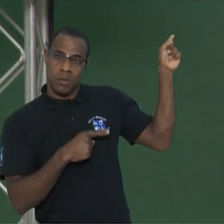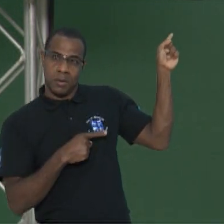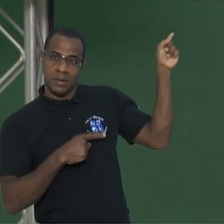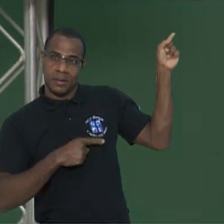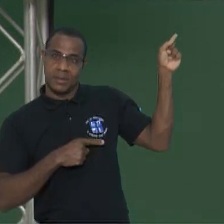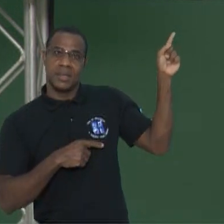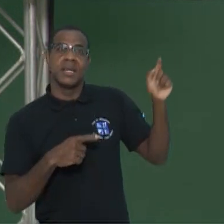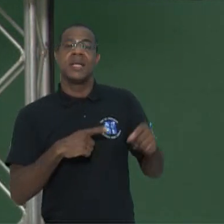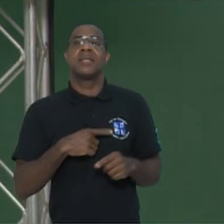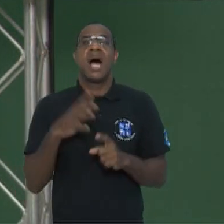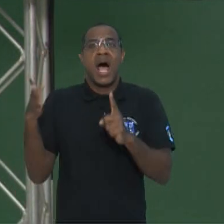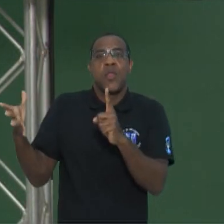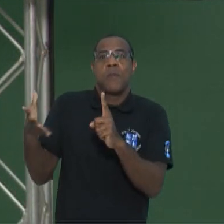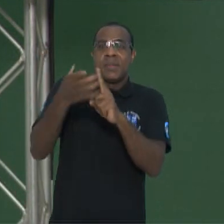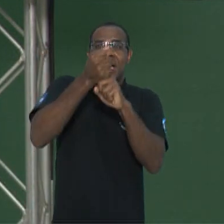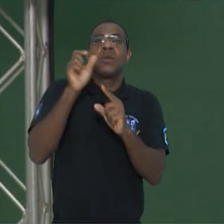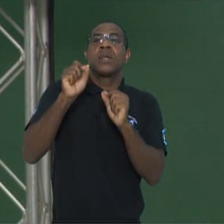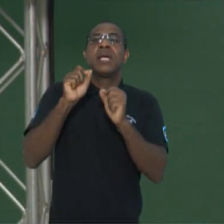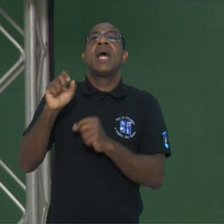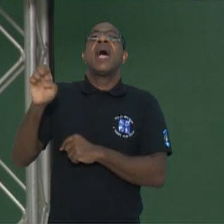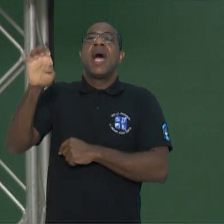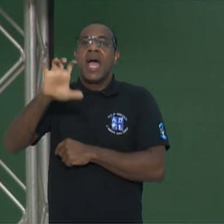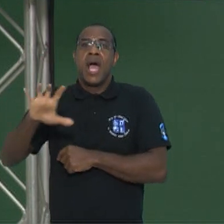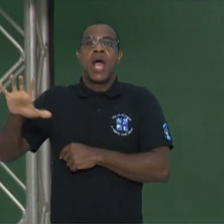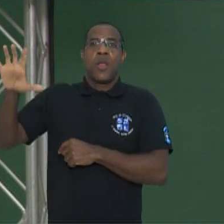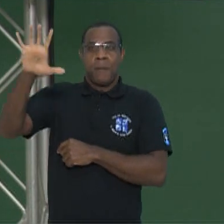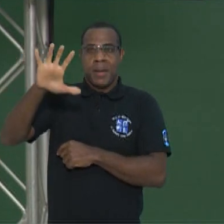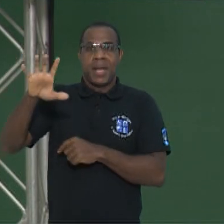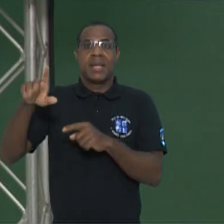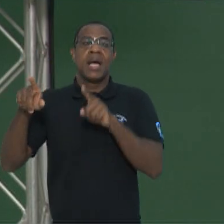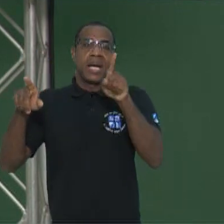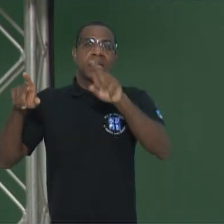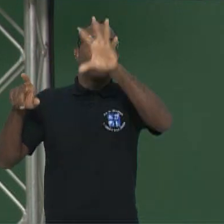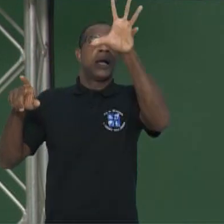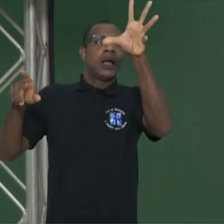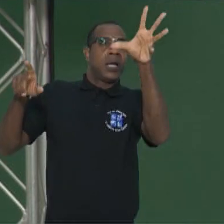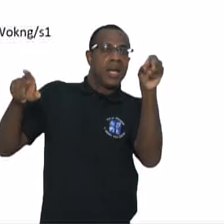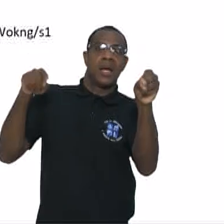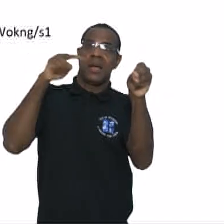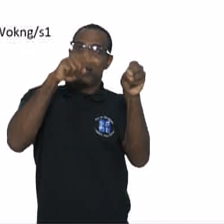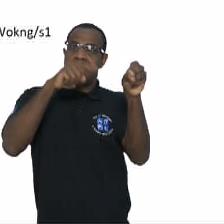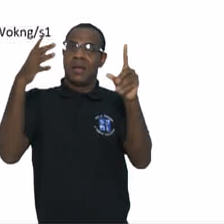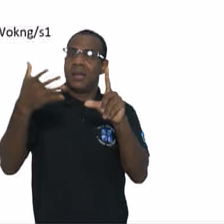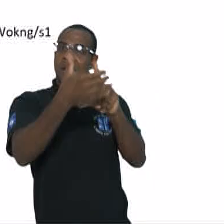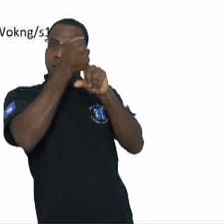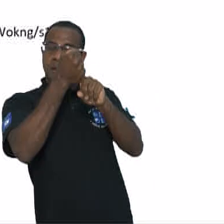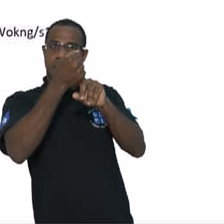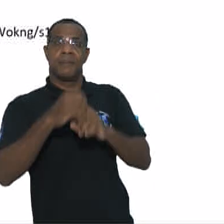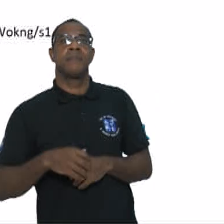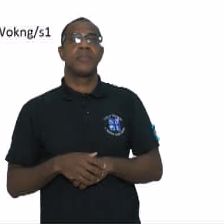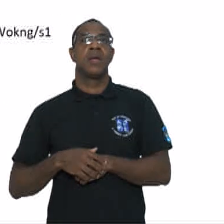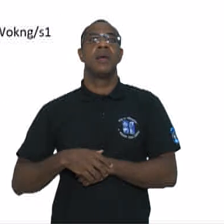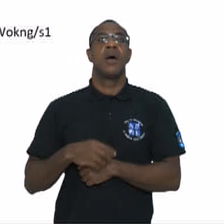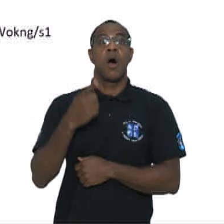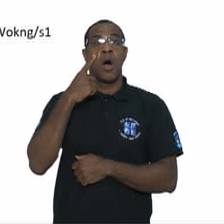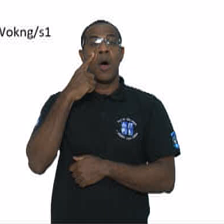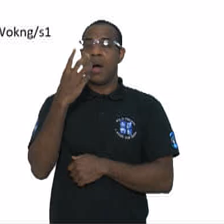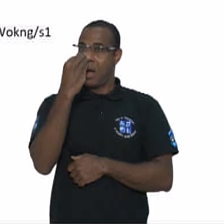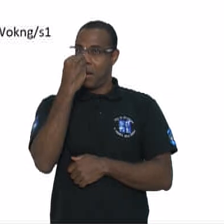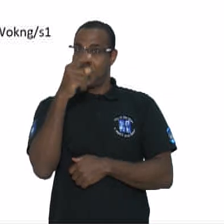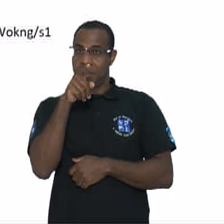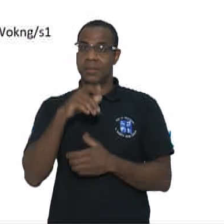a dominação europeia, principalmente no continente africano. E aí vocês vão fazer uma análise ali. A imagem ao lado representa a forma